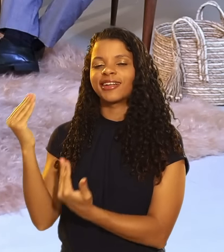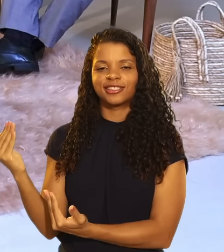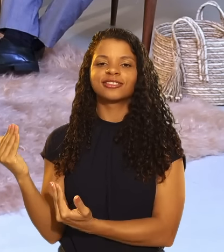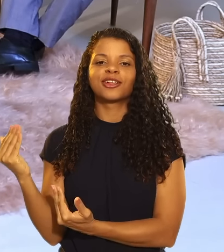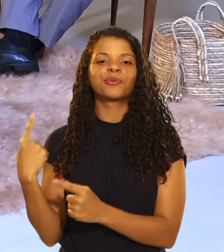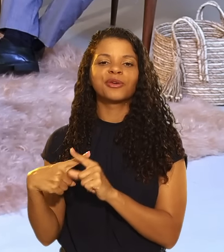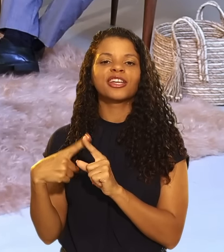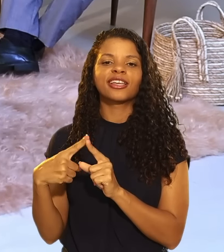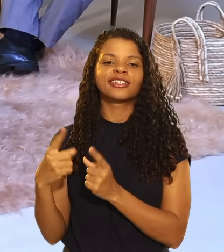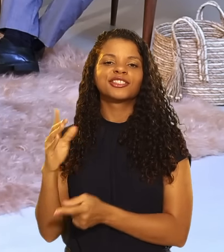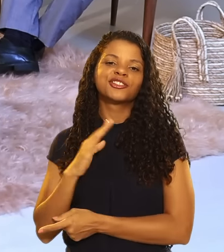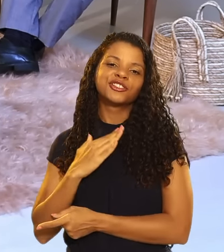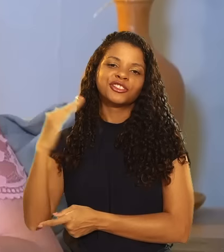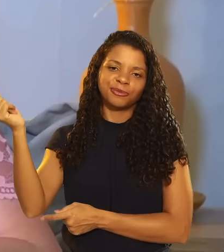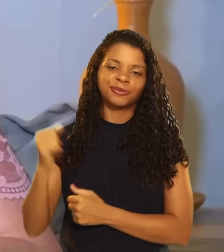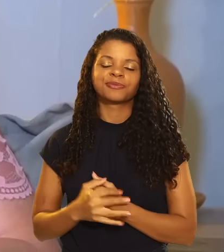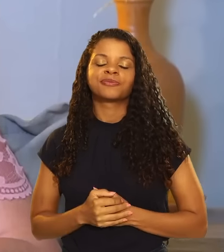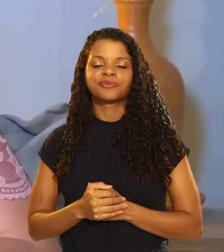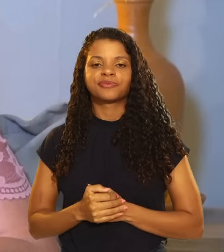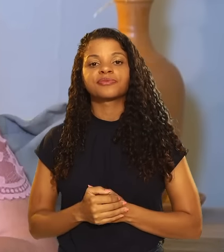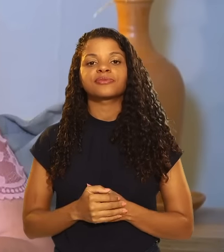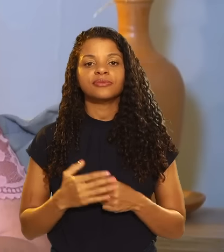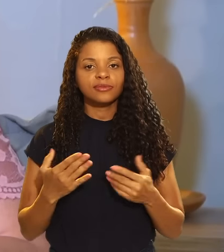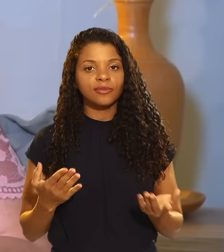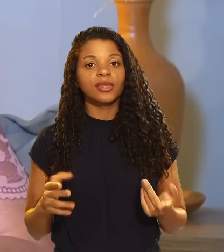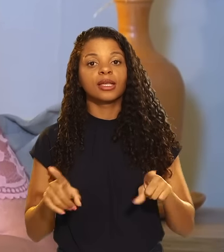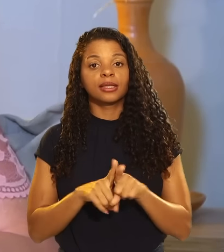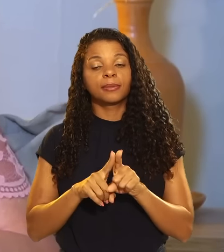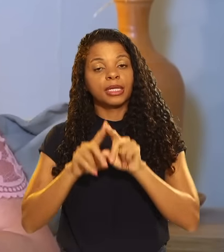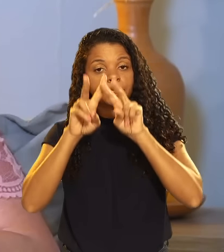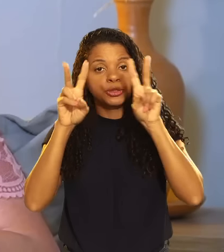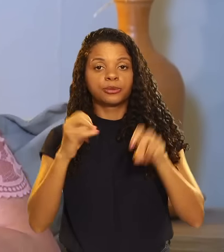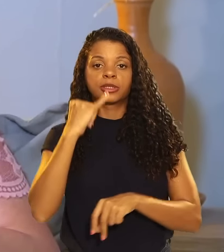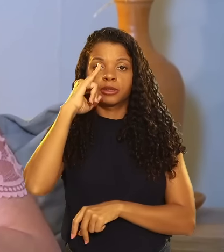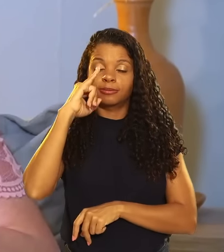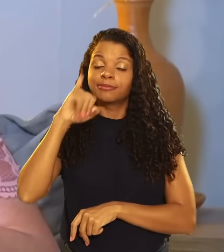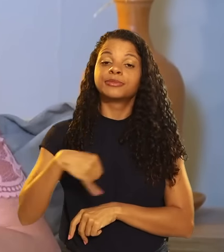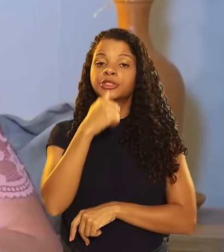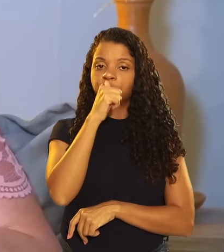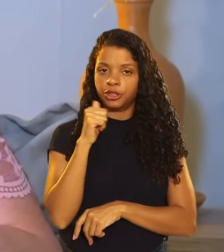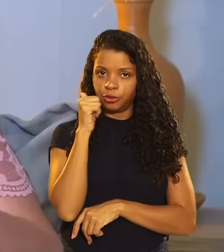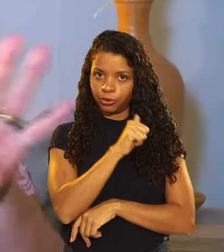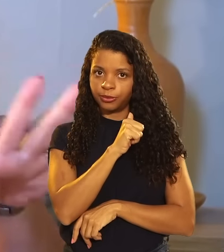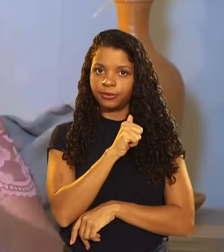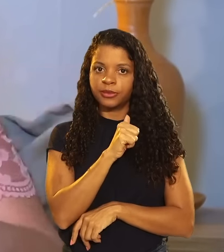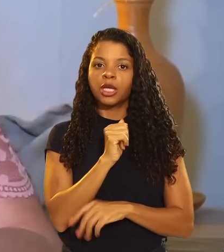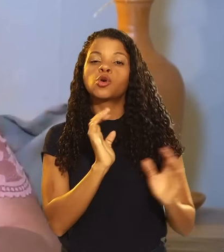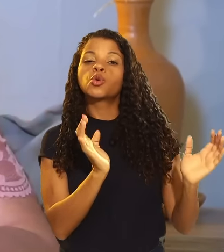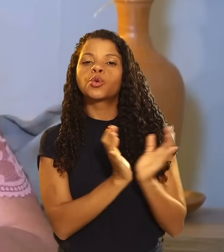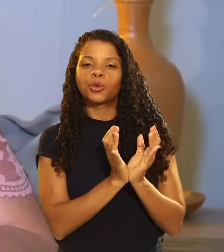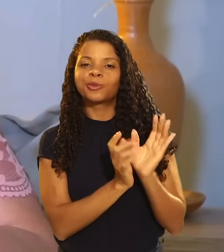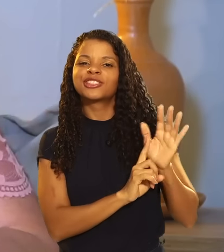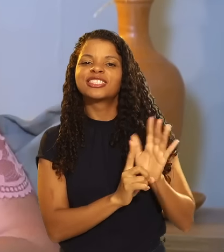por ter sido aceito. E aí, quando vem a questão do jejum, os discípulos de João estavam jejuando, os fariseus